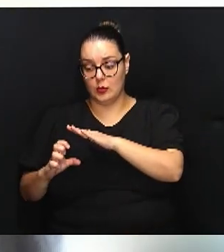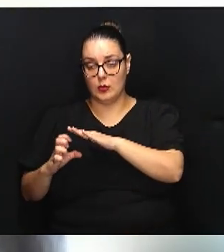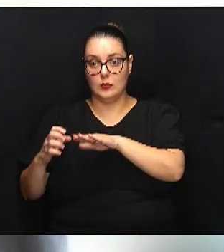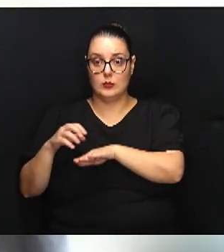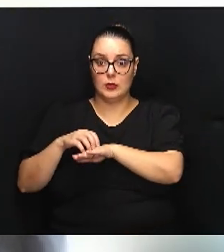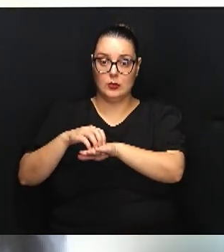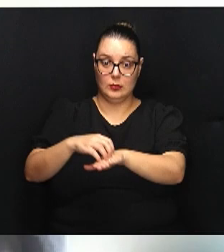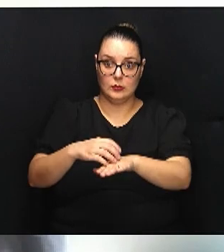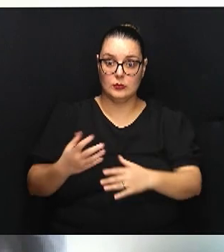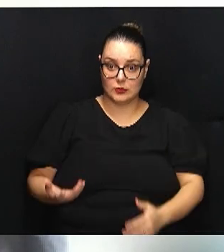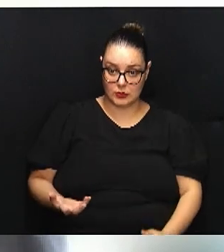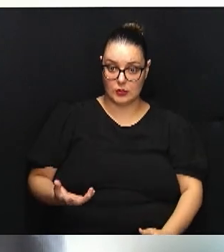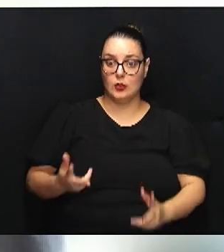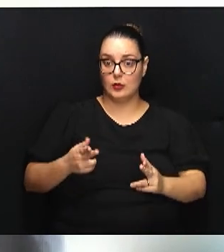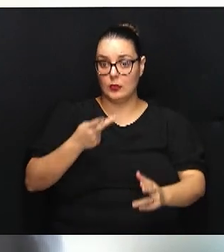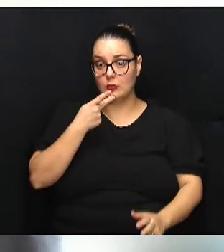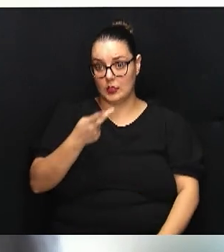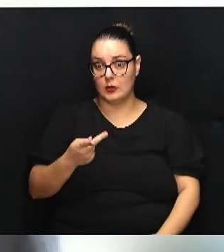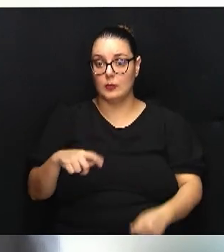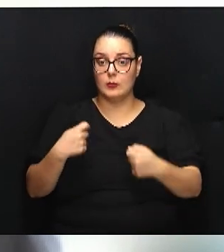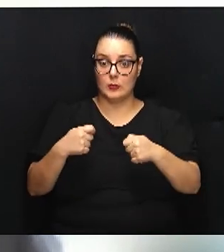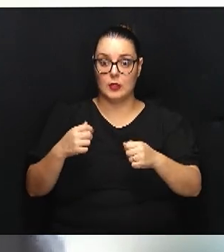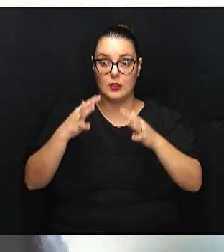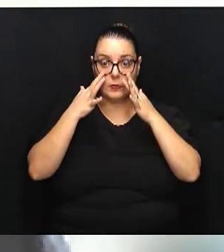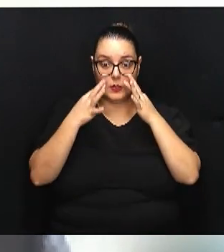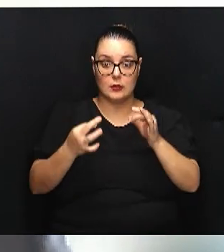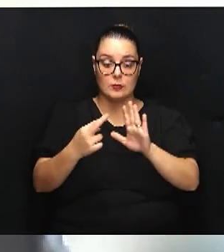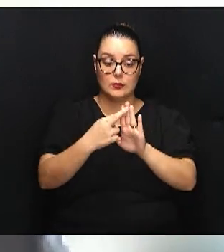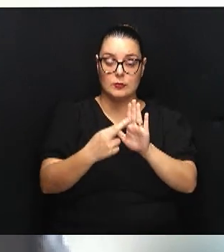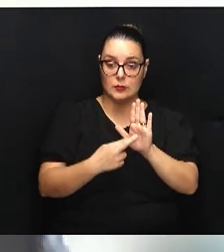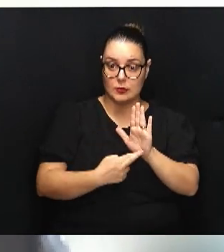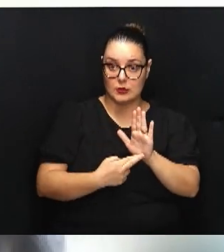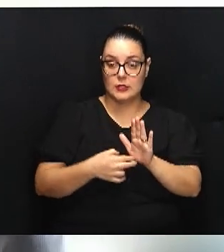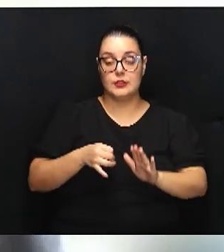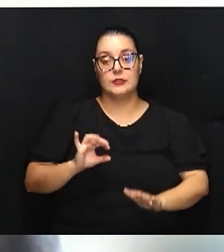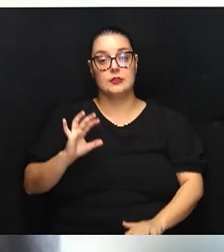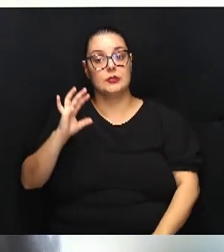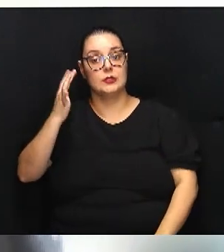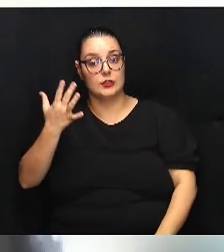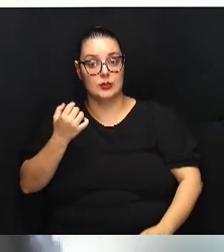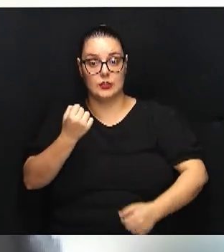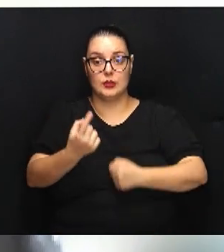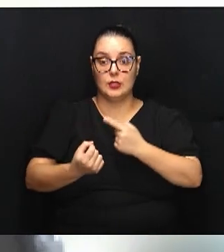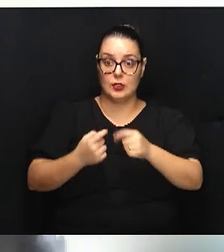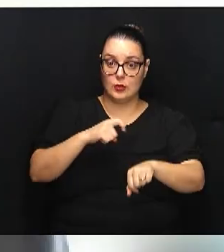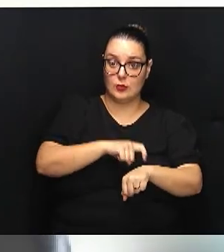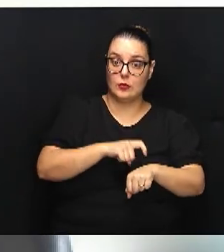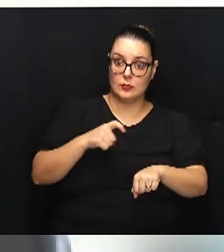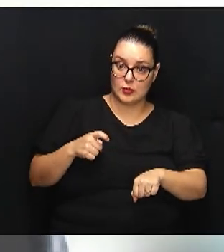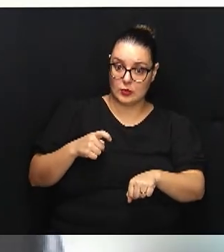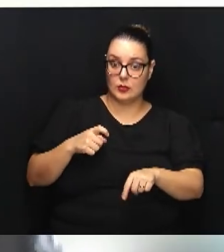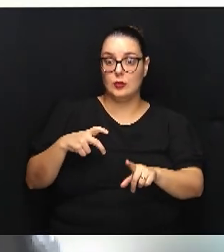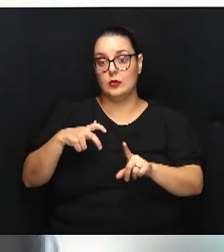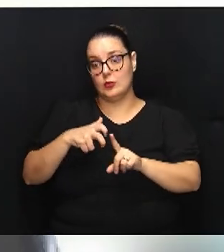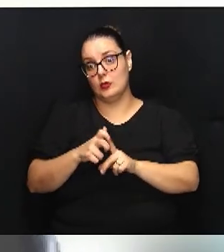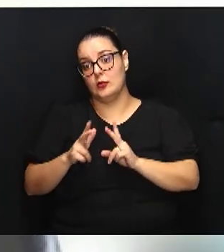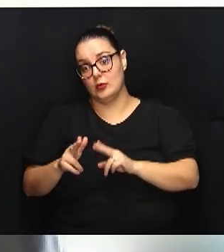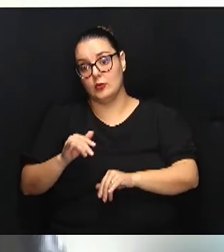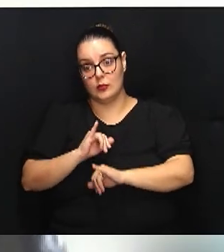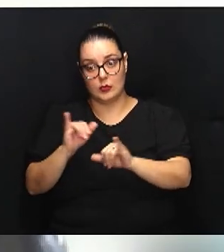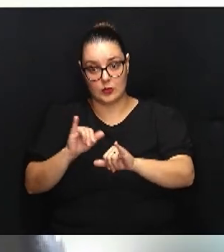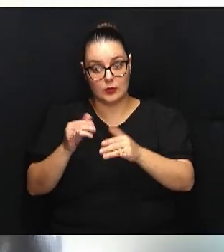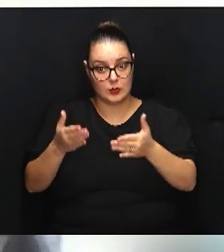de transporte como o transportador, como eu comentei há pouco, precisa estar atento às regras, porque caso aconteça algum